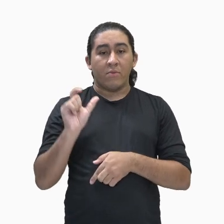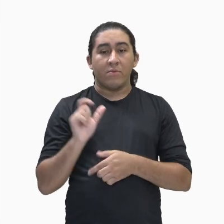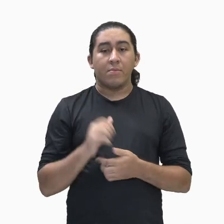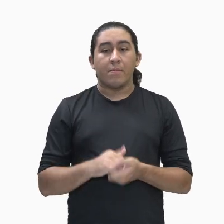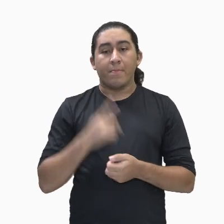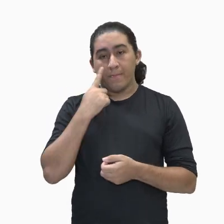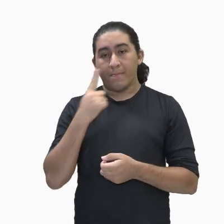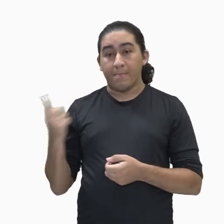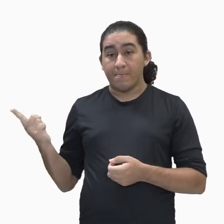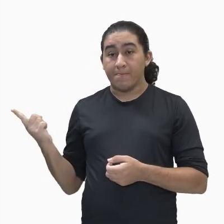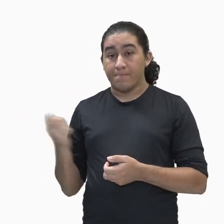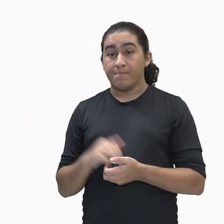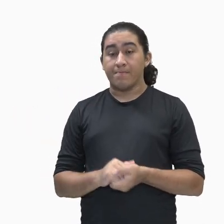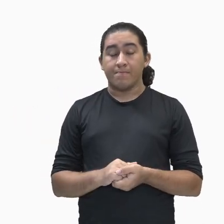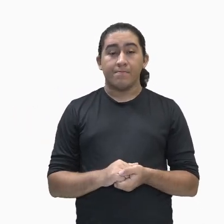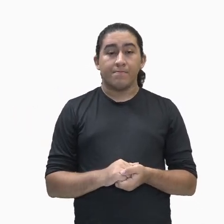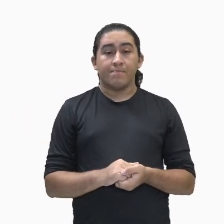godson,